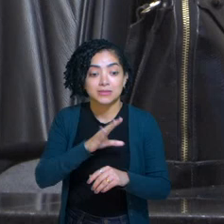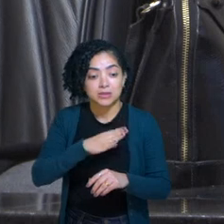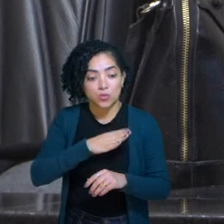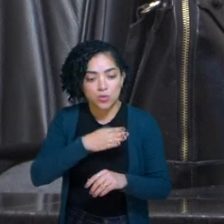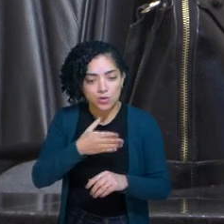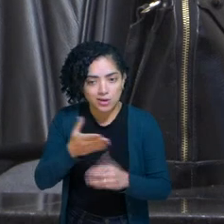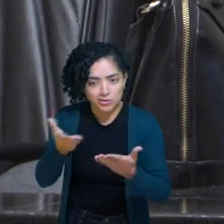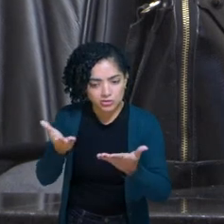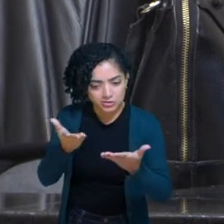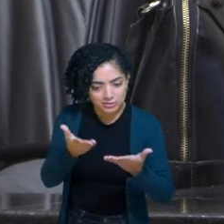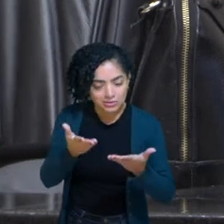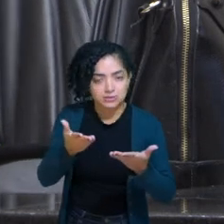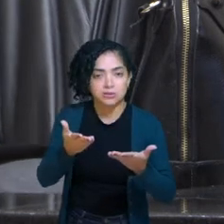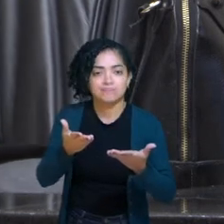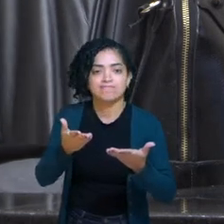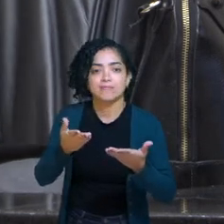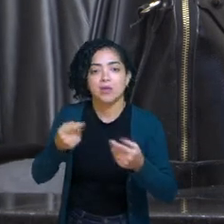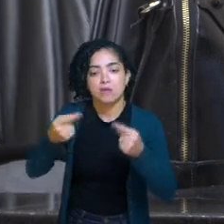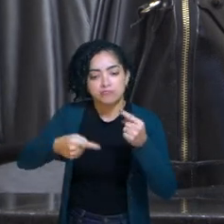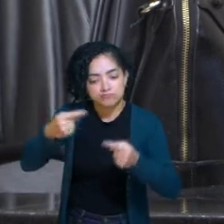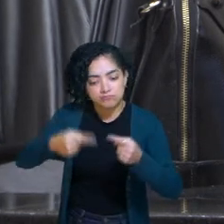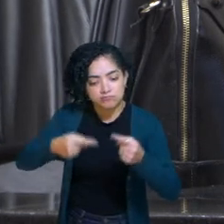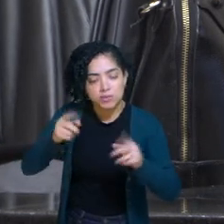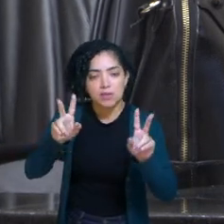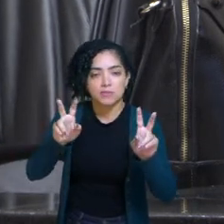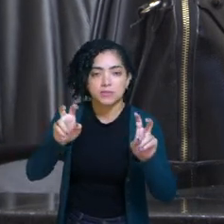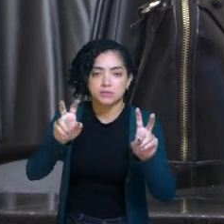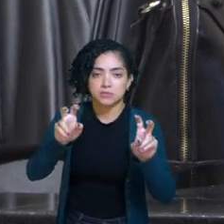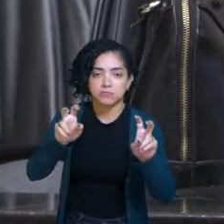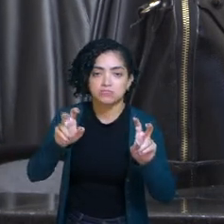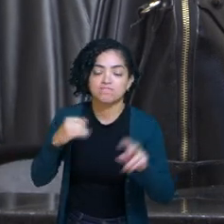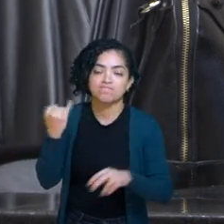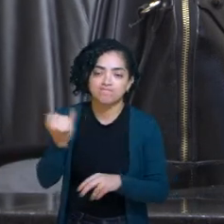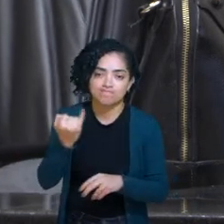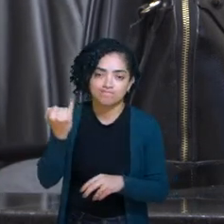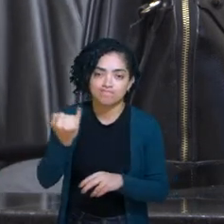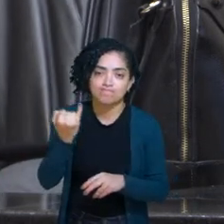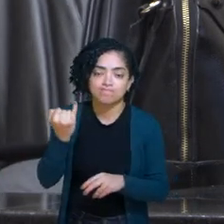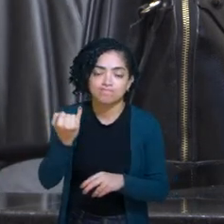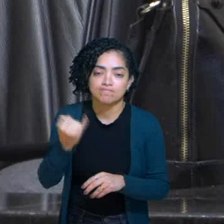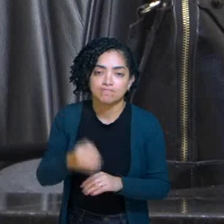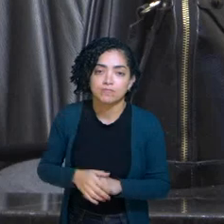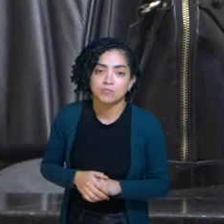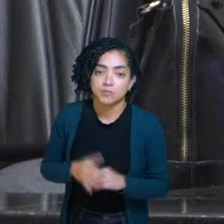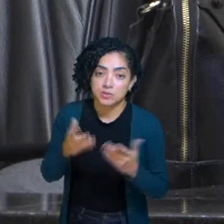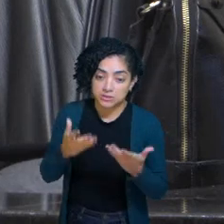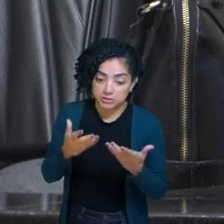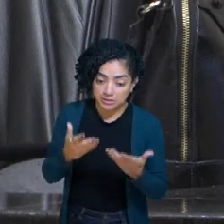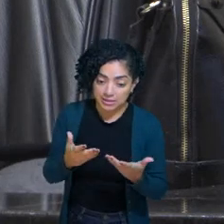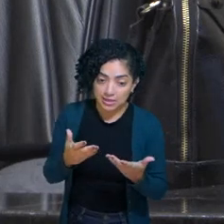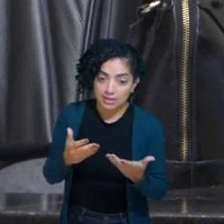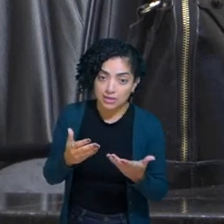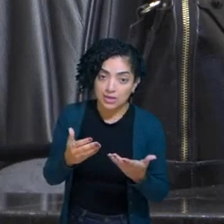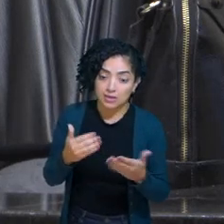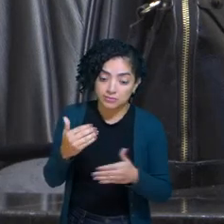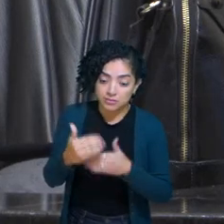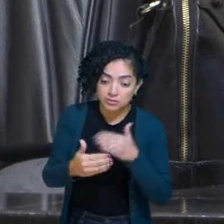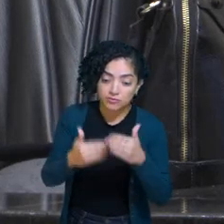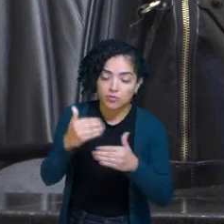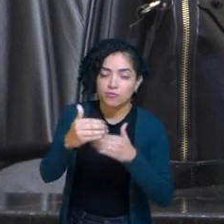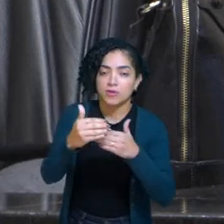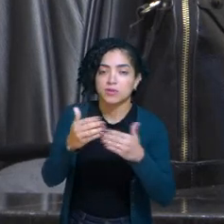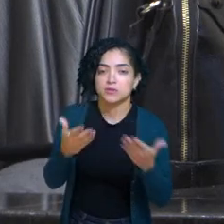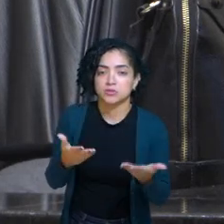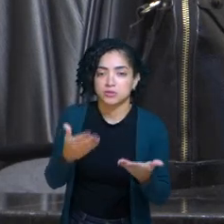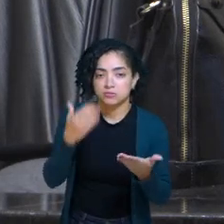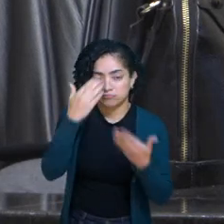dentro da Assembleia né acho extremamente pertinente E se a gente quer andar exatamente por aí né Muito obrigada pelo